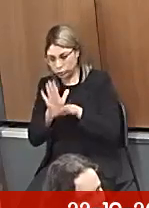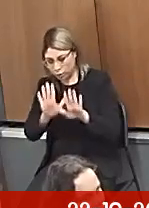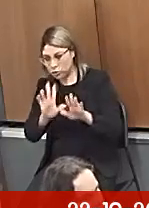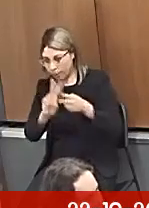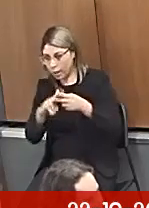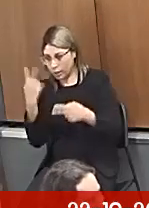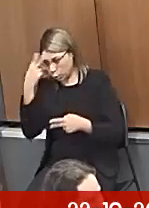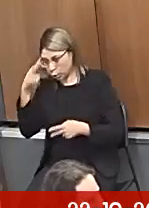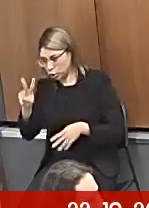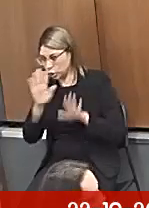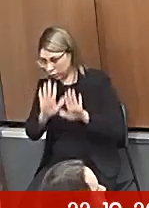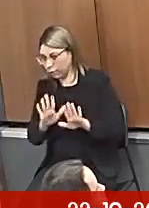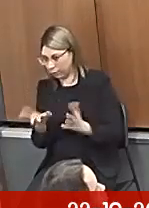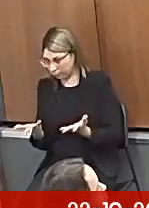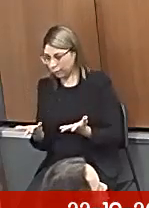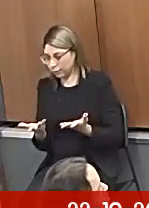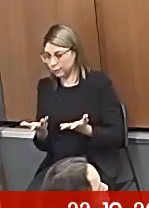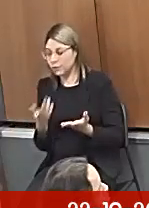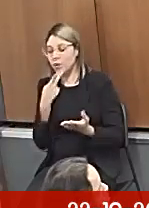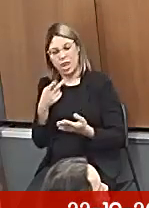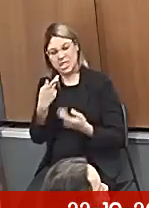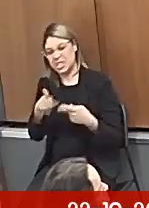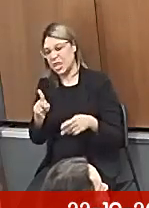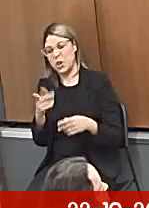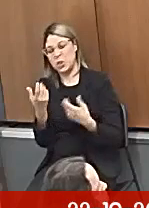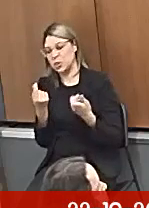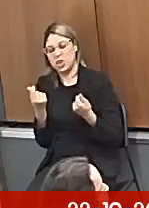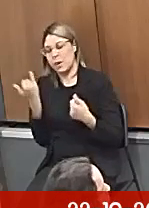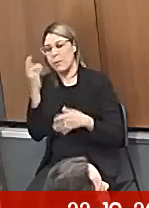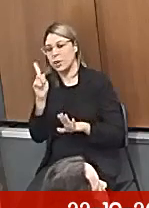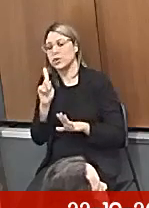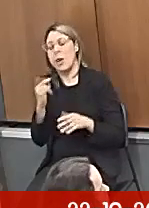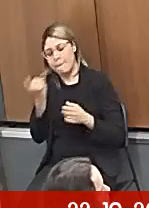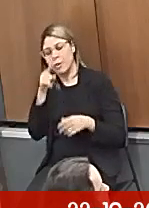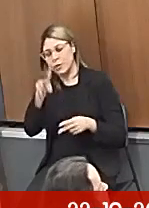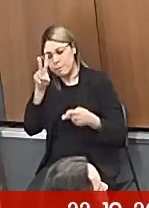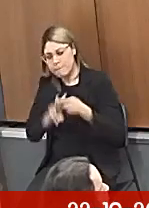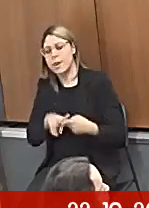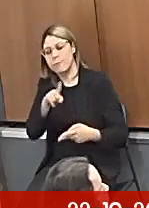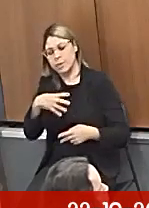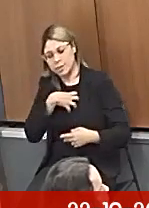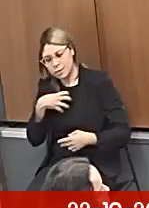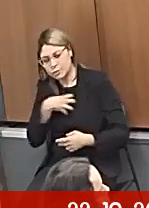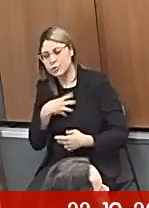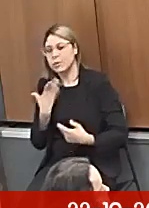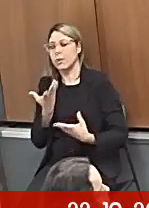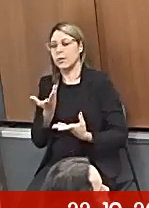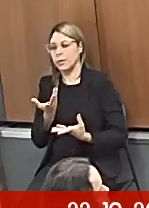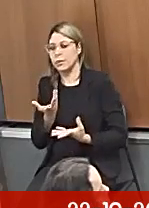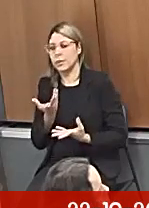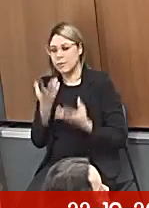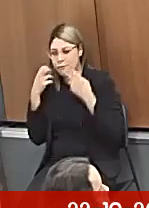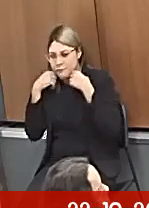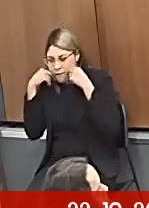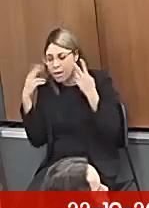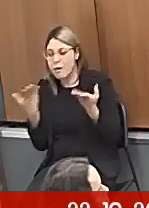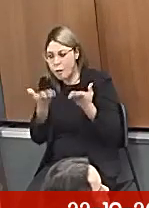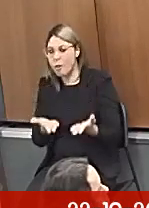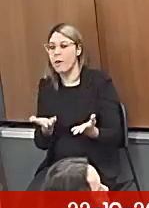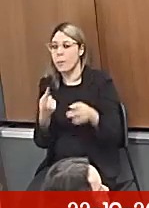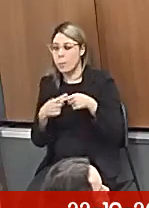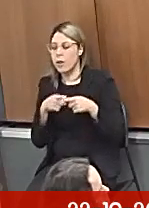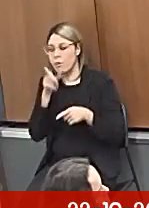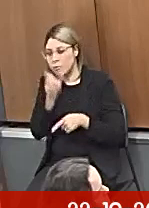deixar duas noites na cadeia, disse, não, o seu dinheiro para nós não importa. Pra concluir. O que importa é você passar por uma situação vexatória, porque você